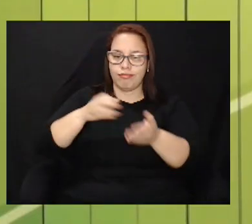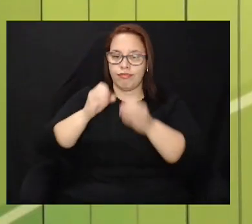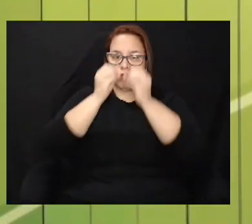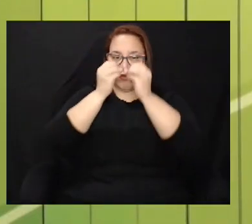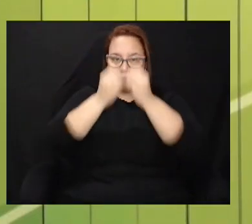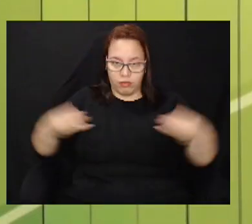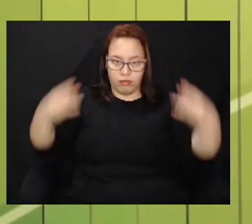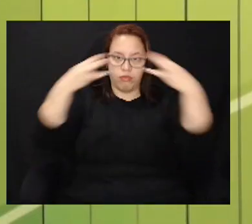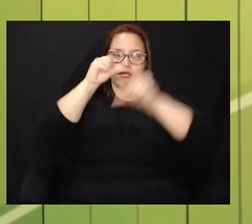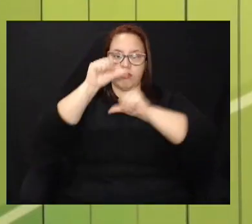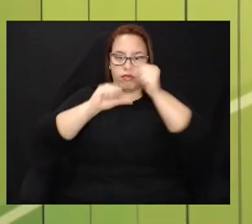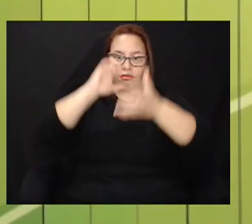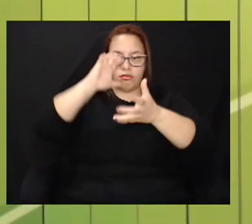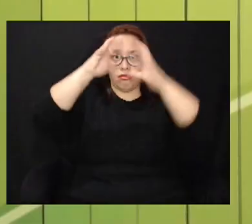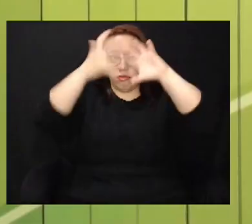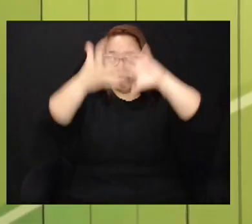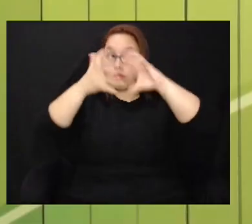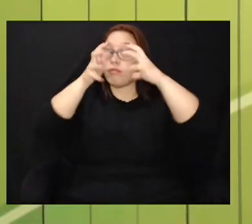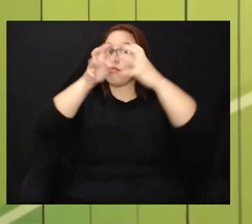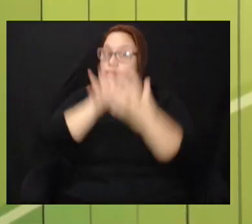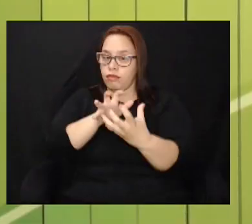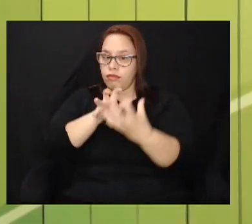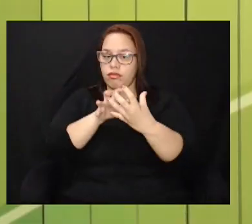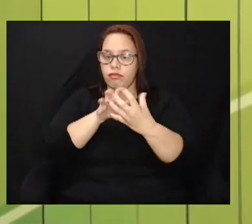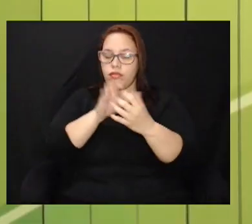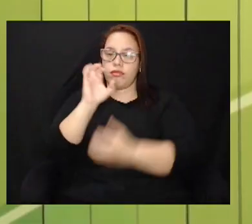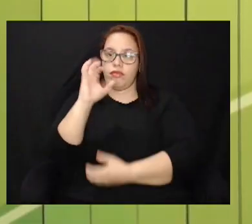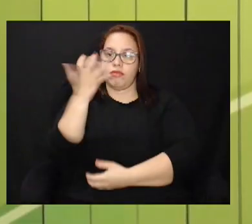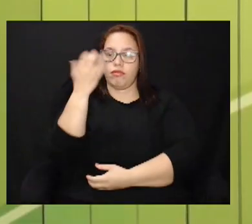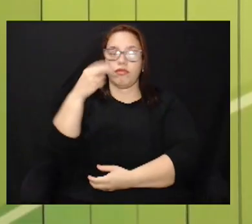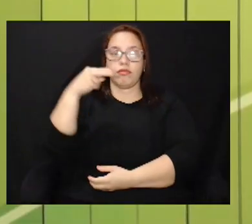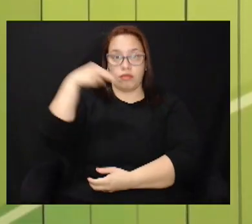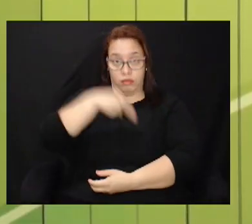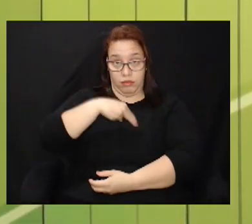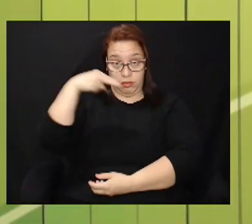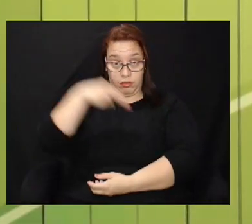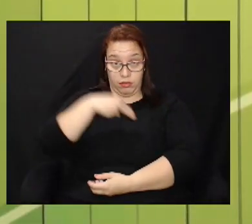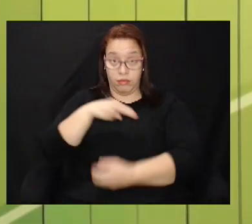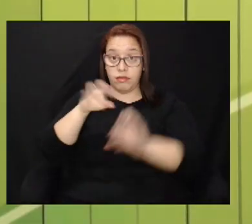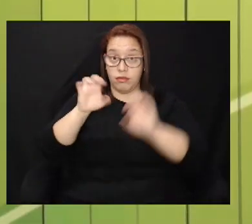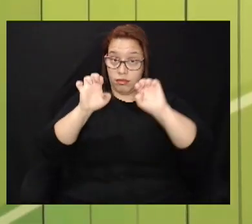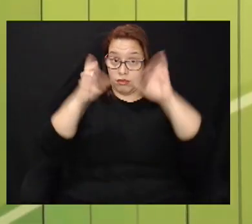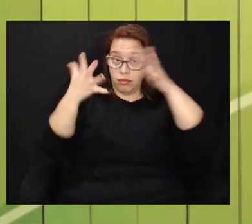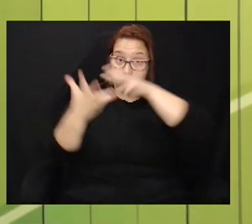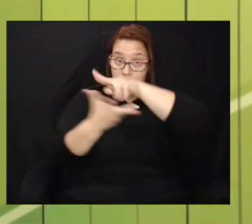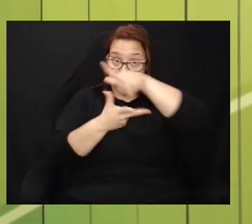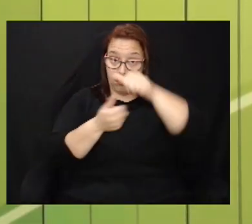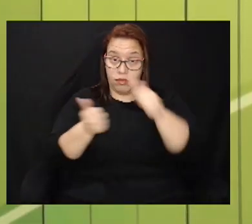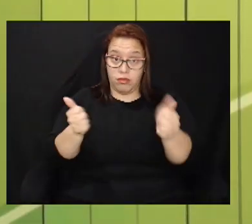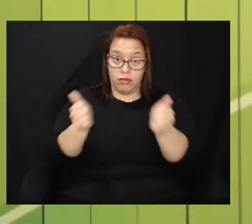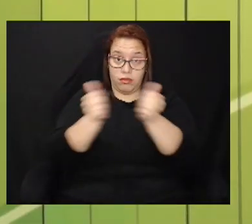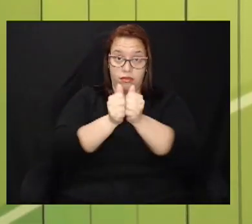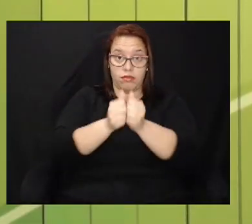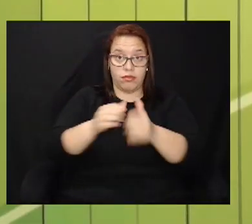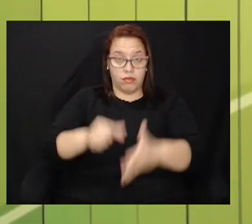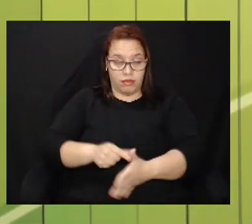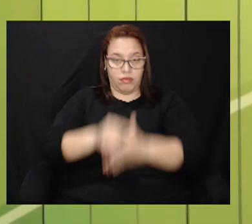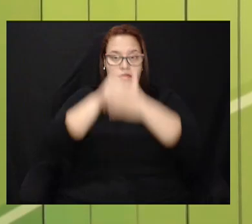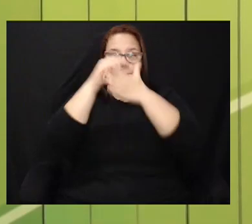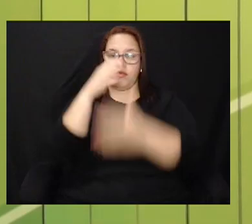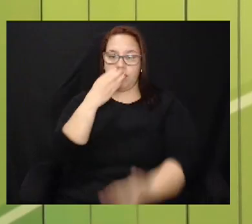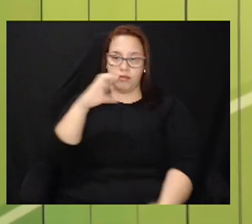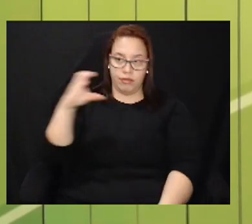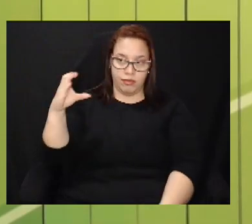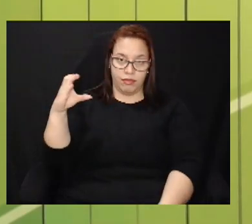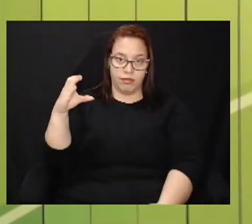Mudanças Climáticas, que vai acontecer em novembro, um evento global que reúne líderes, cientistas e a